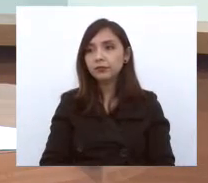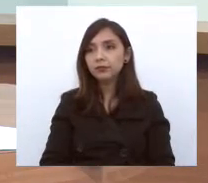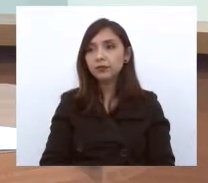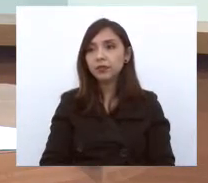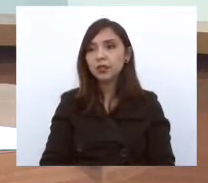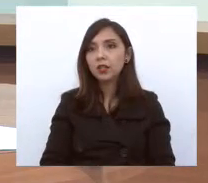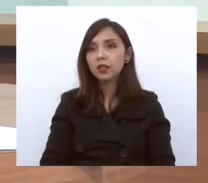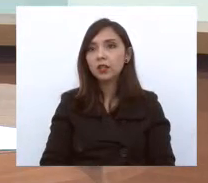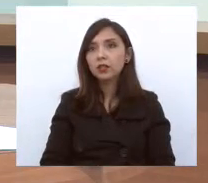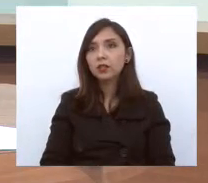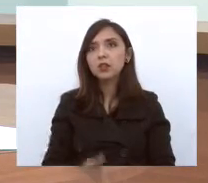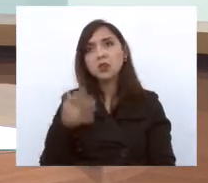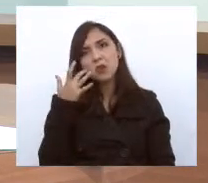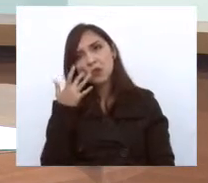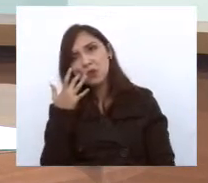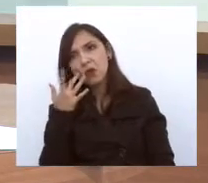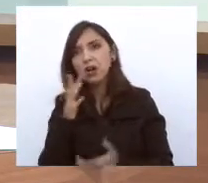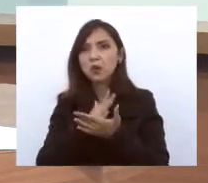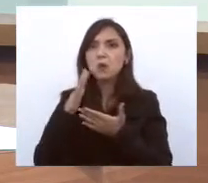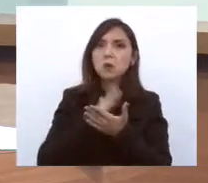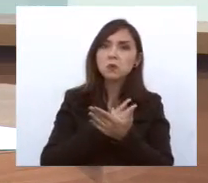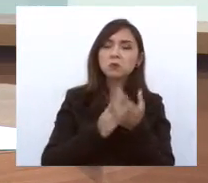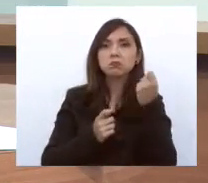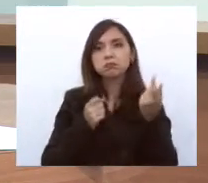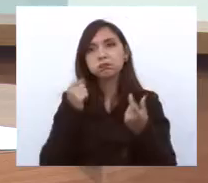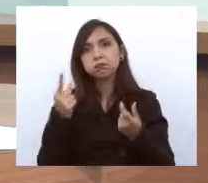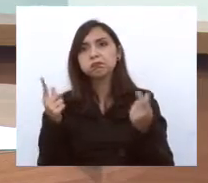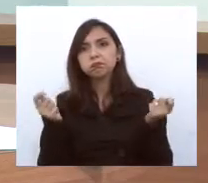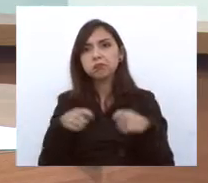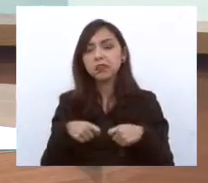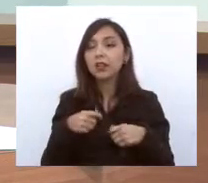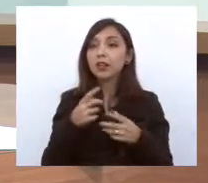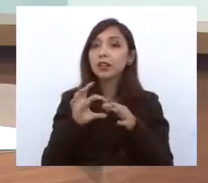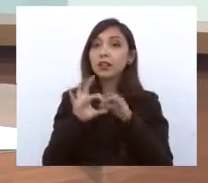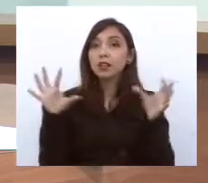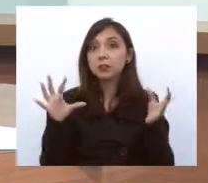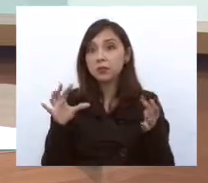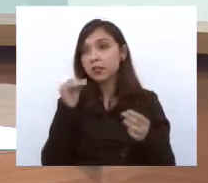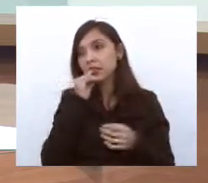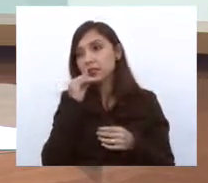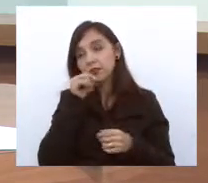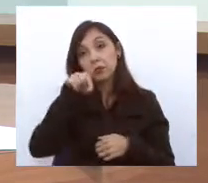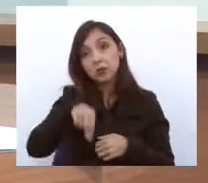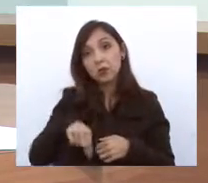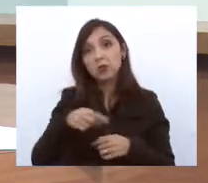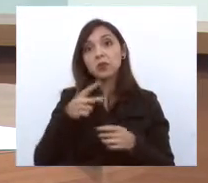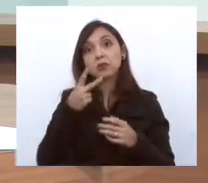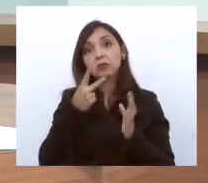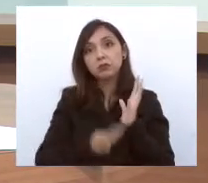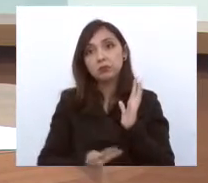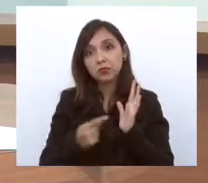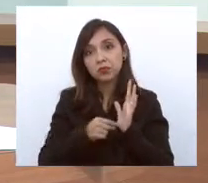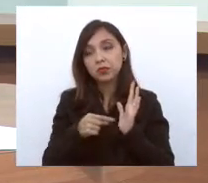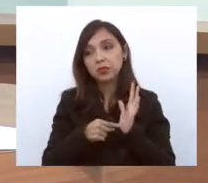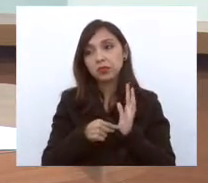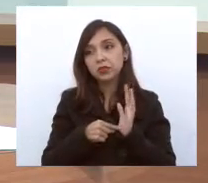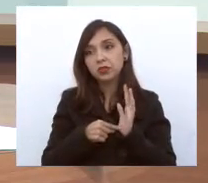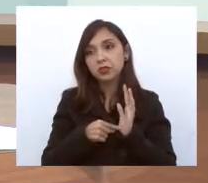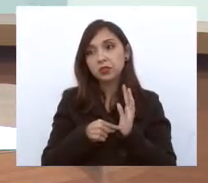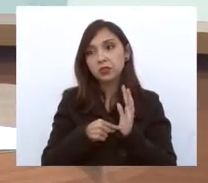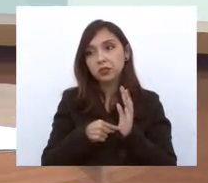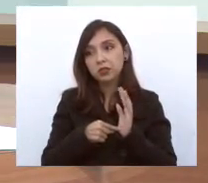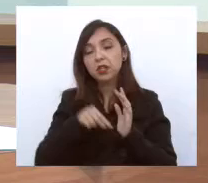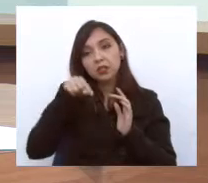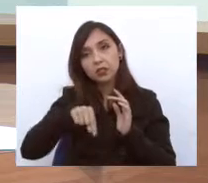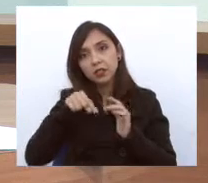Então não dá para... Eu acho que tem casos e casos, né? Deliberar, que nem esse projeto aí da criação